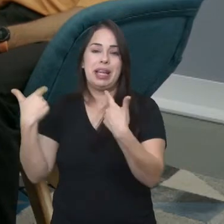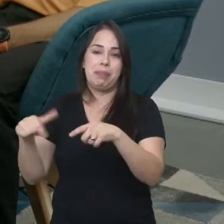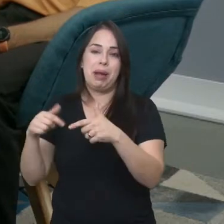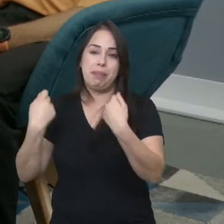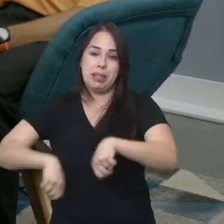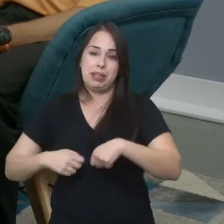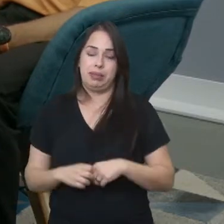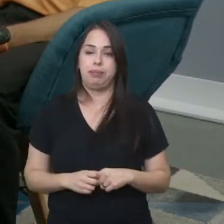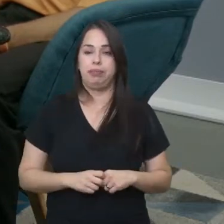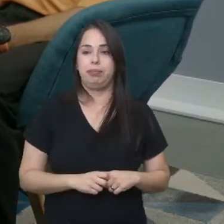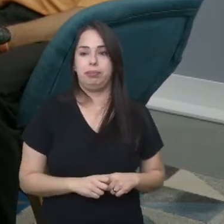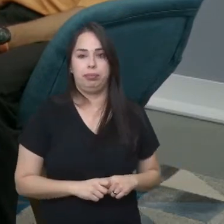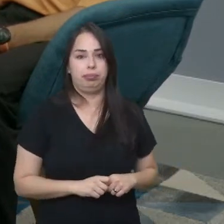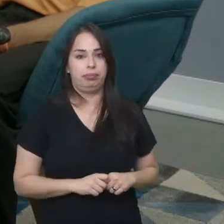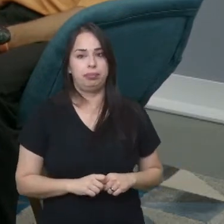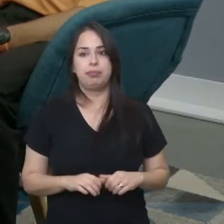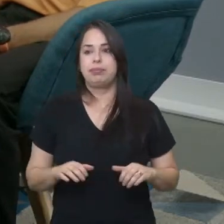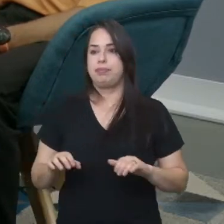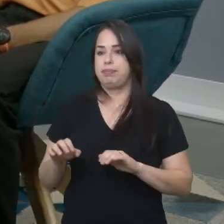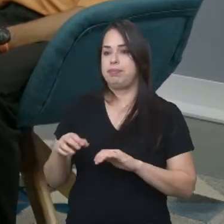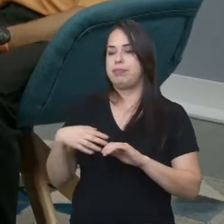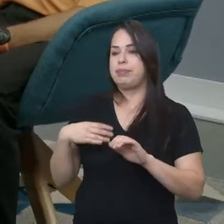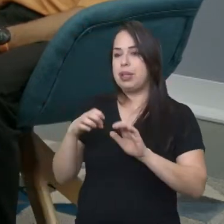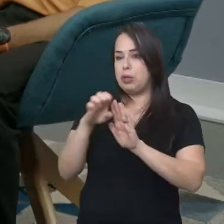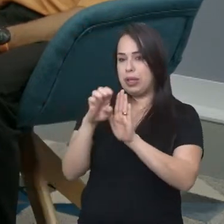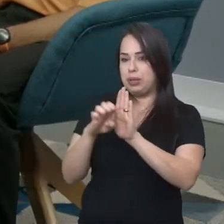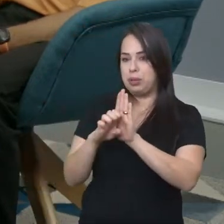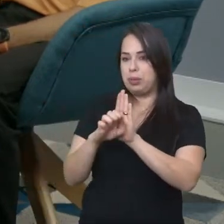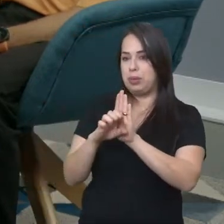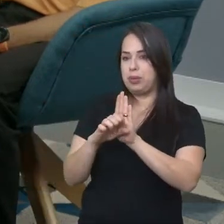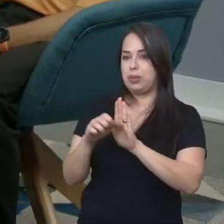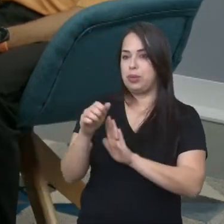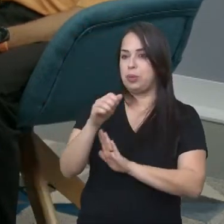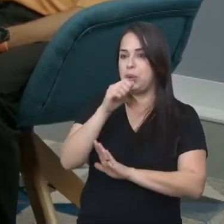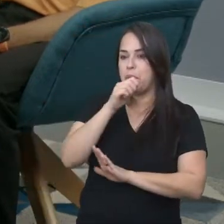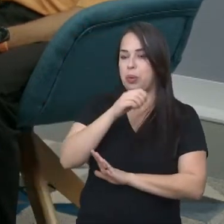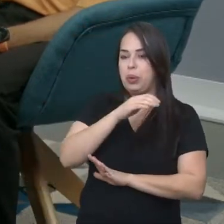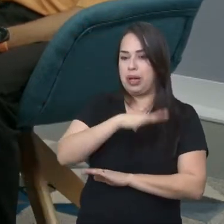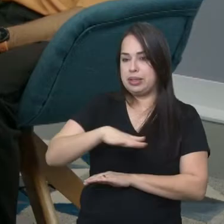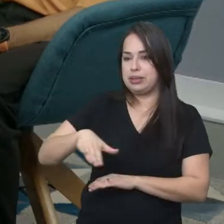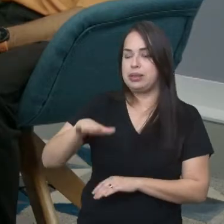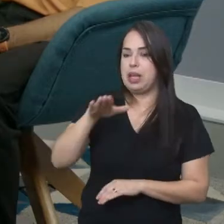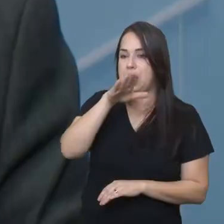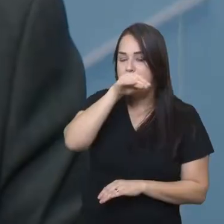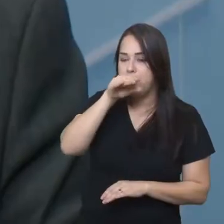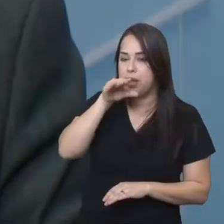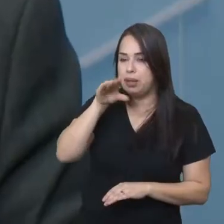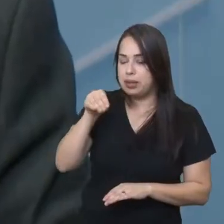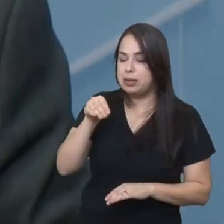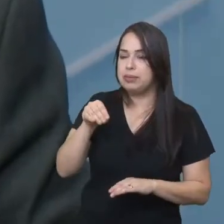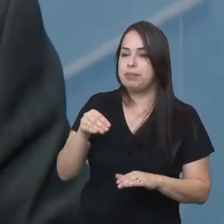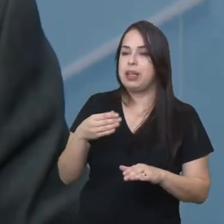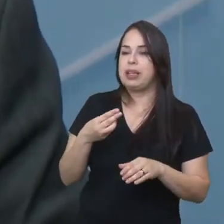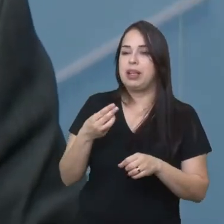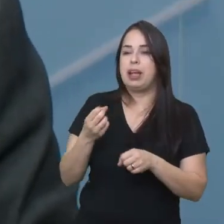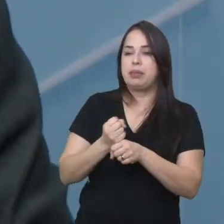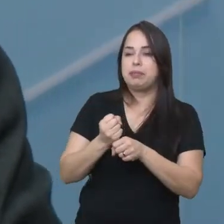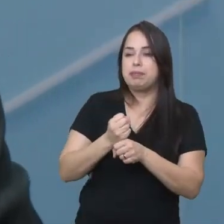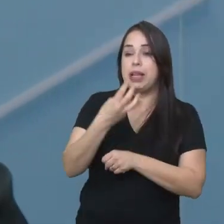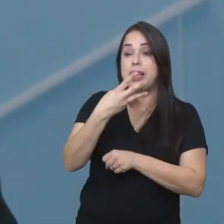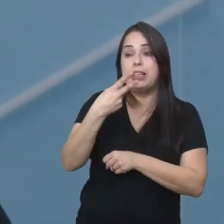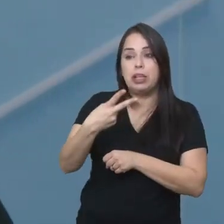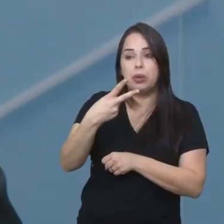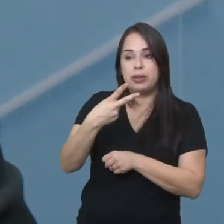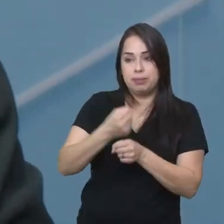O Estatuto da Criança e do Adolescente, esse ano, completa 32 anos. Né? A porta principal para